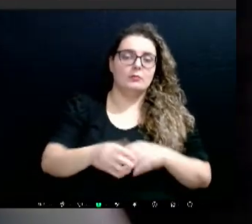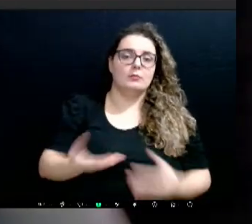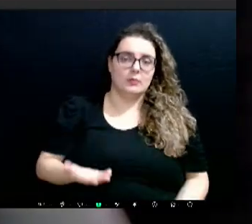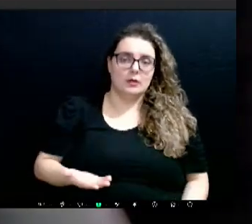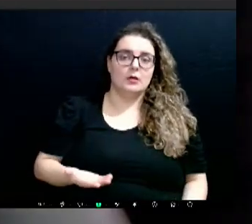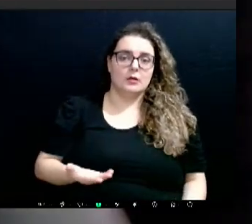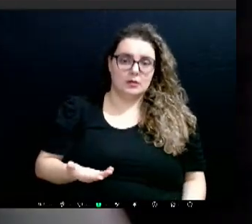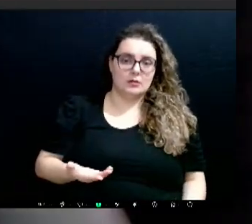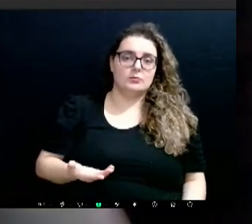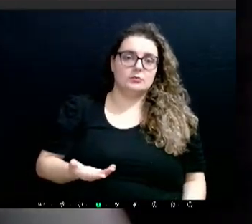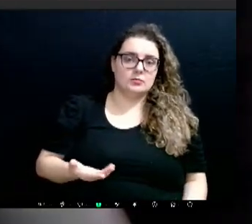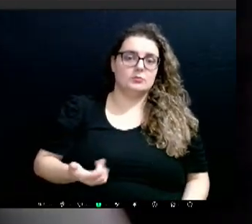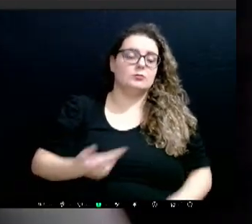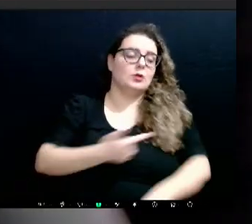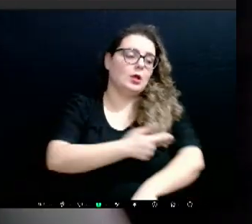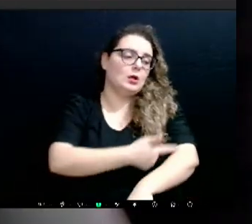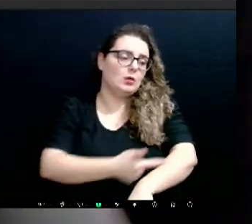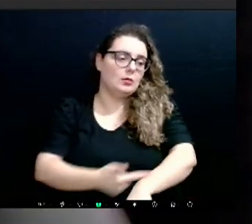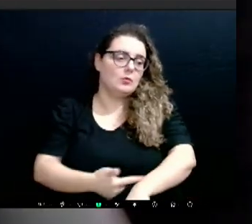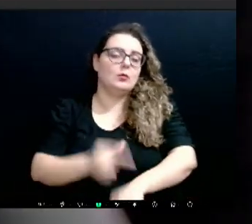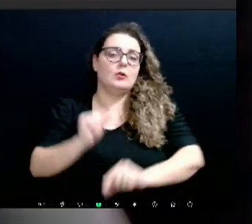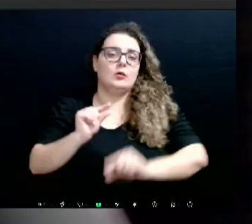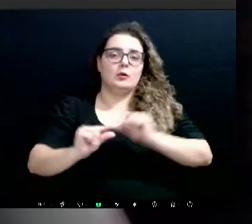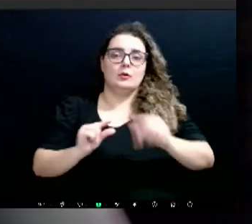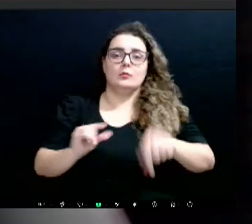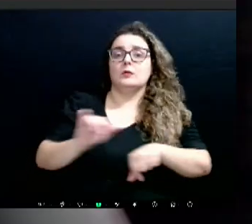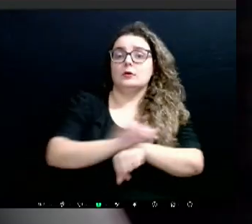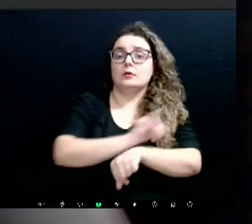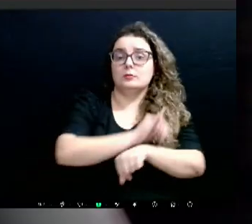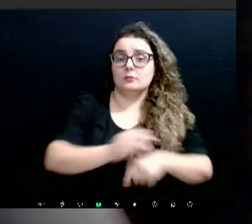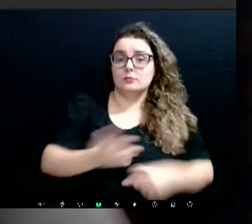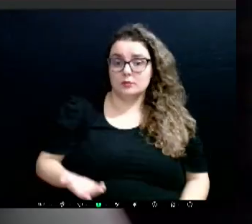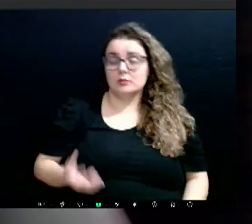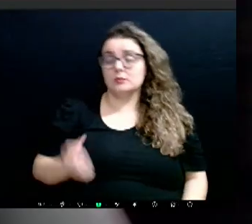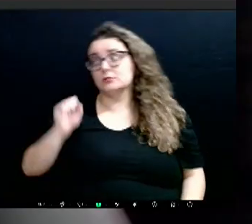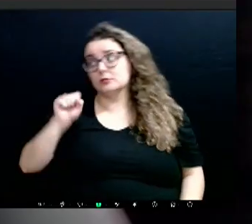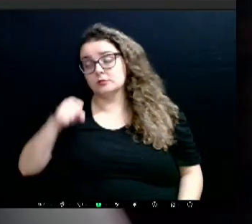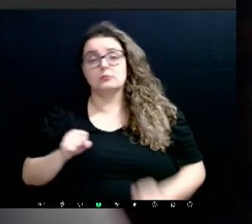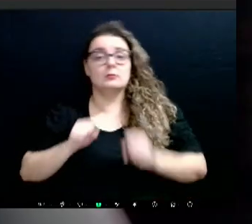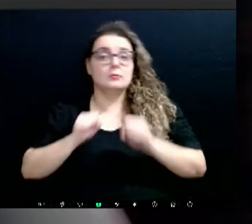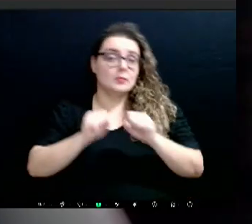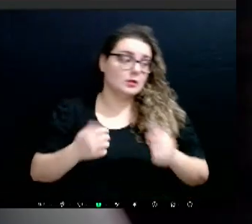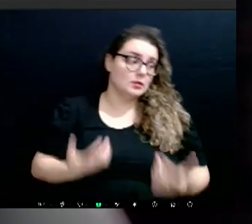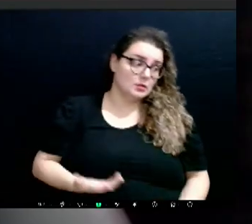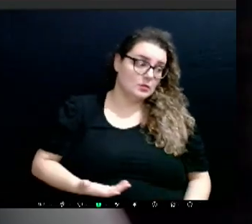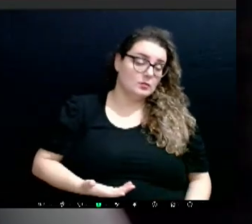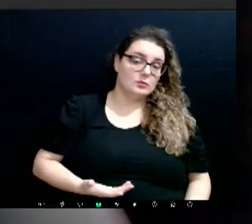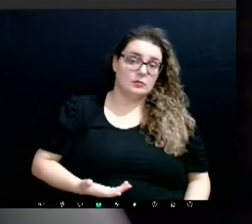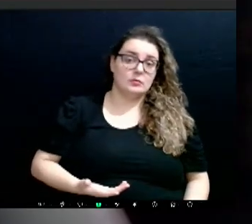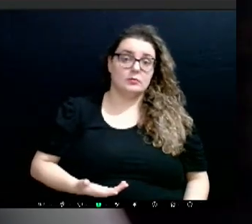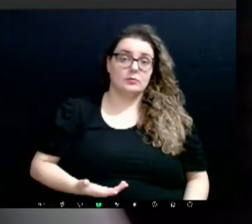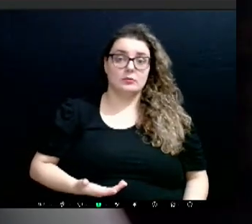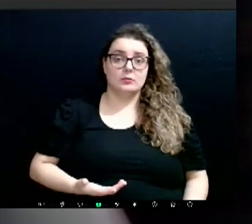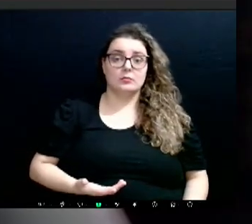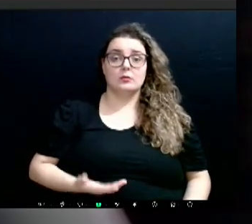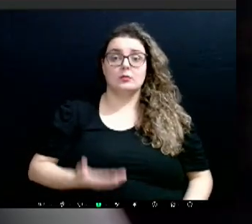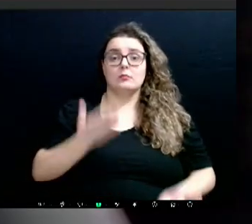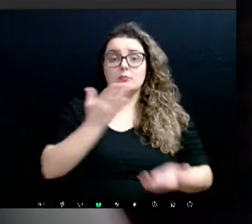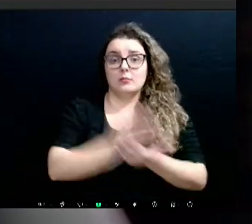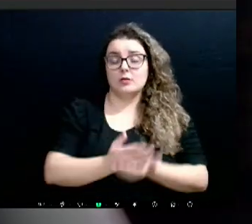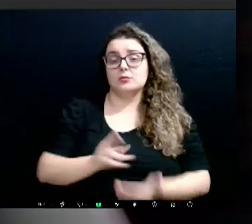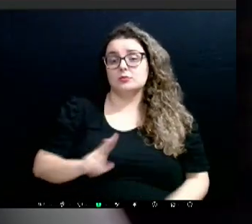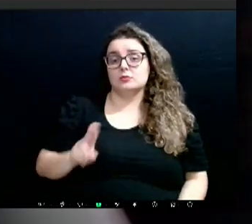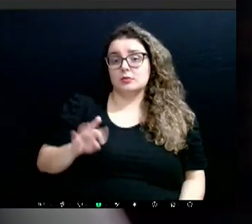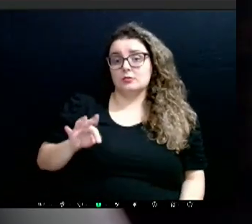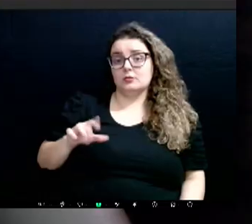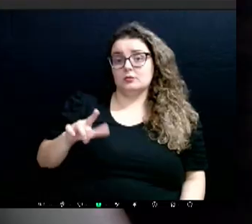aos poucos, com estratégias, para que você possa deixar de utilizar as telas com tanta